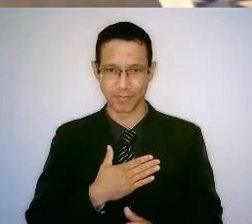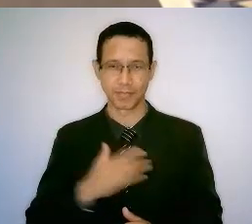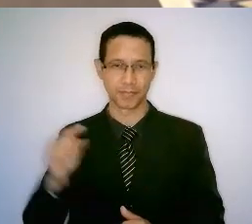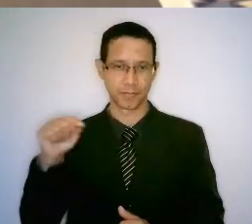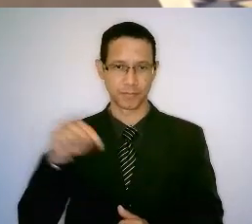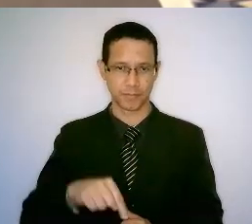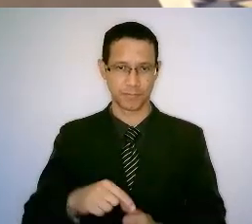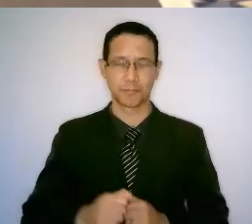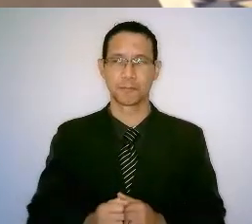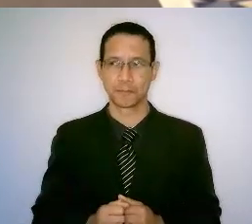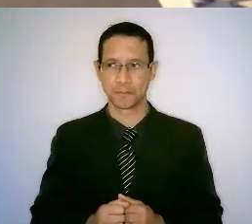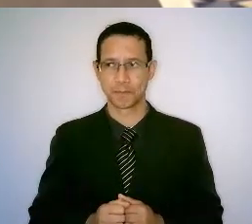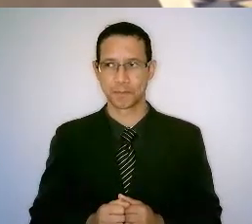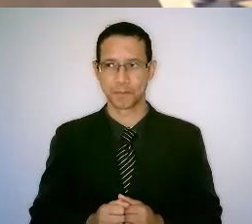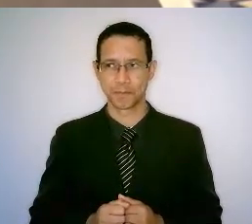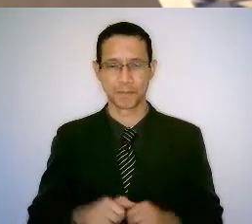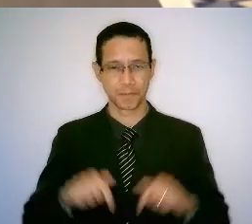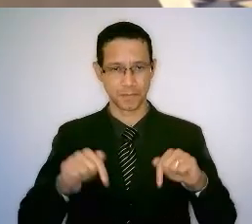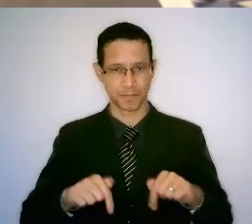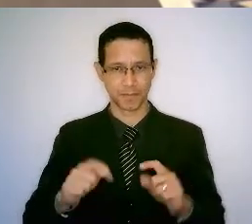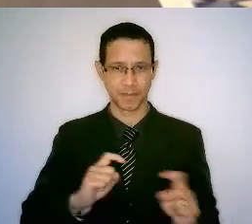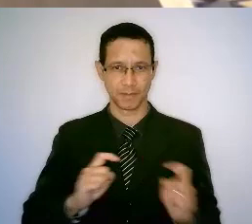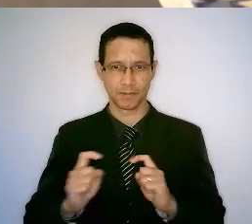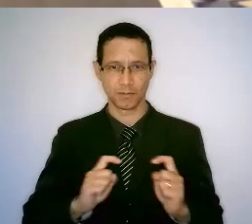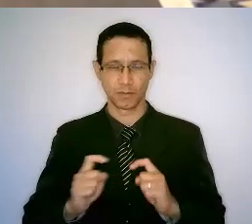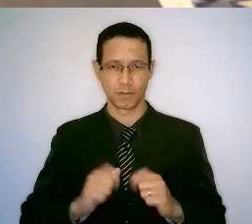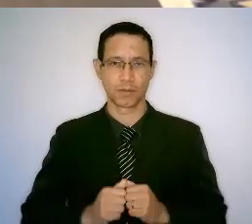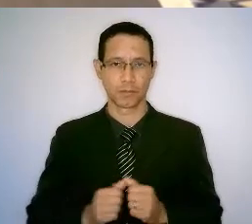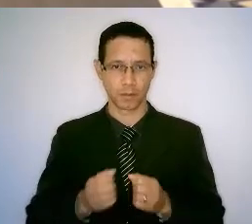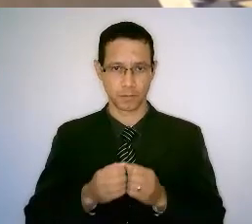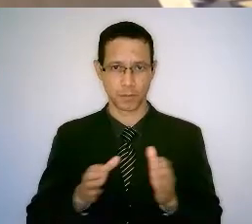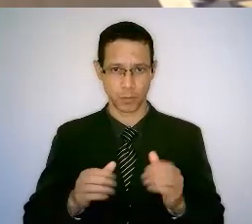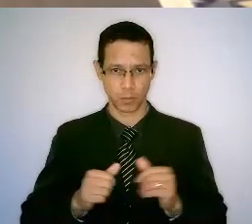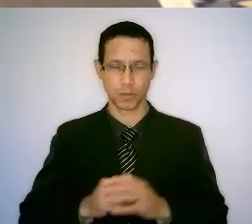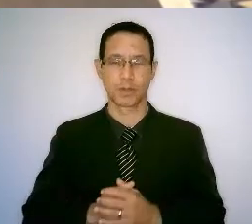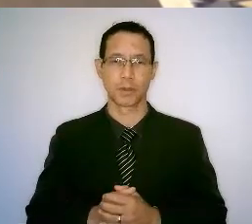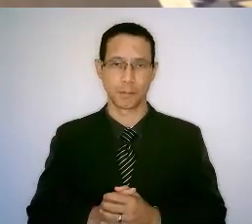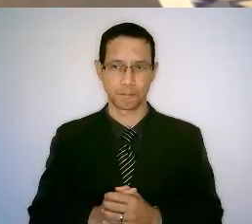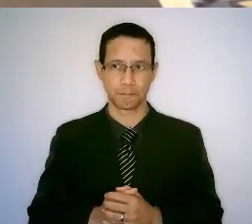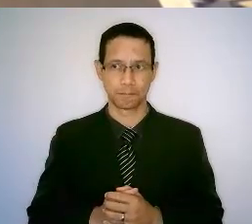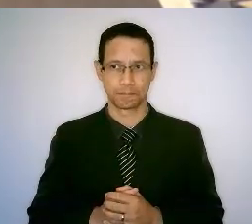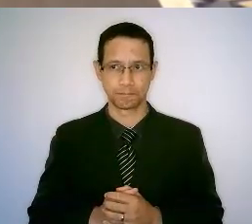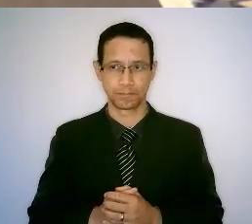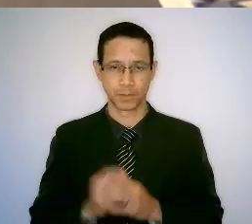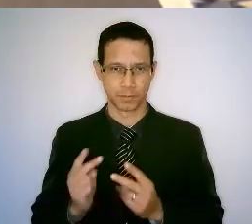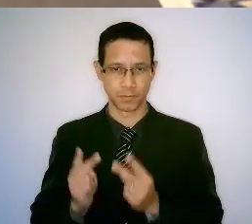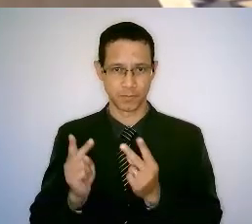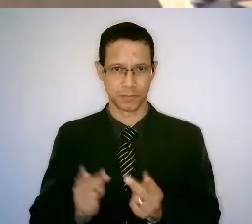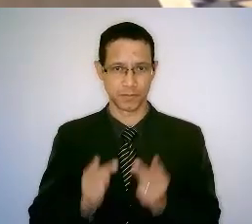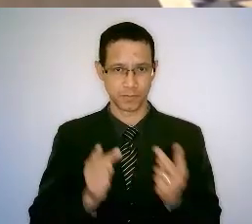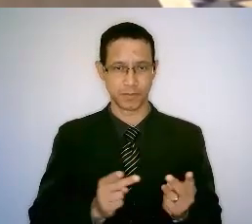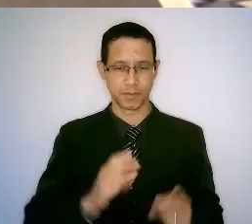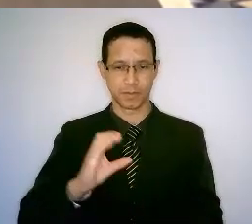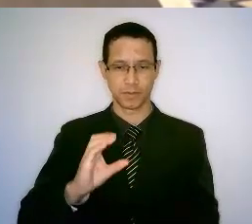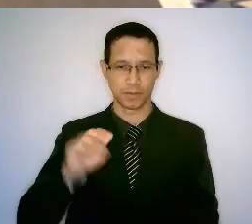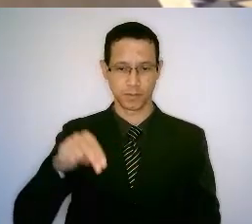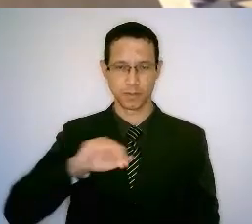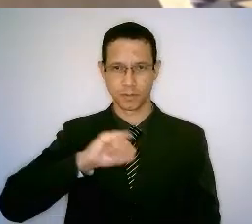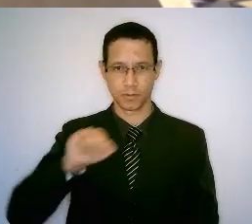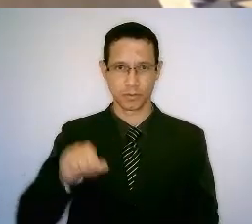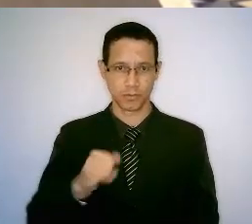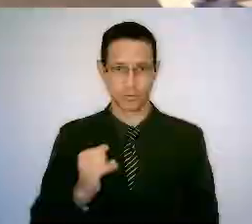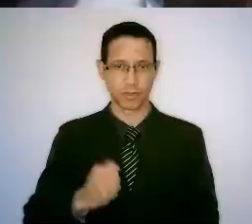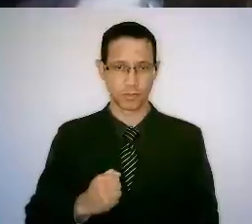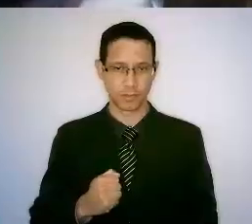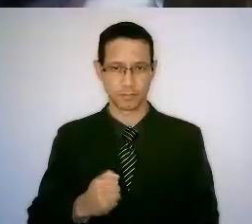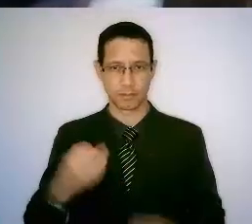aqui nesta sessão de abertura da visita do CNJ neste